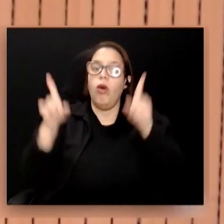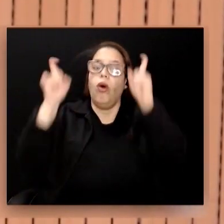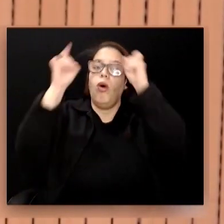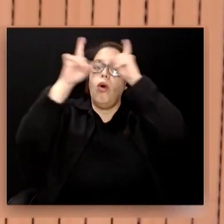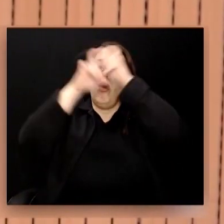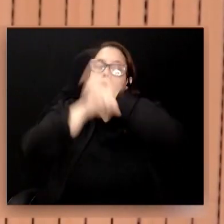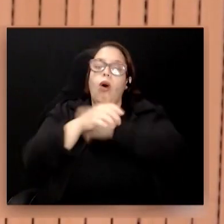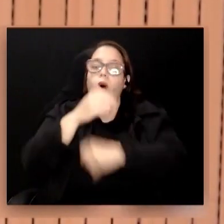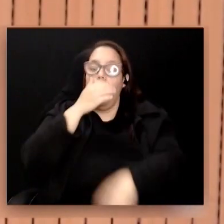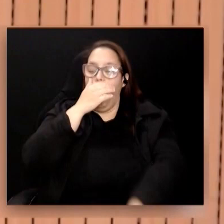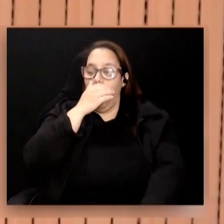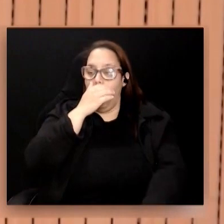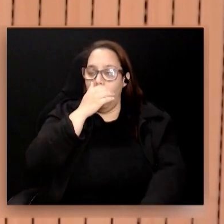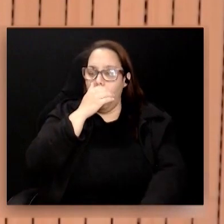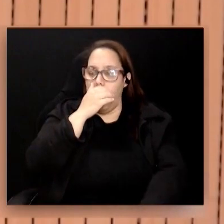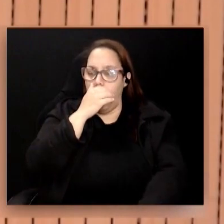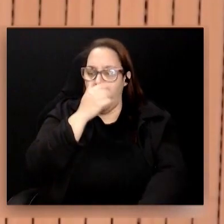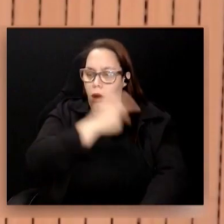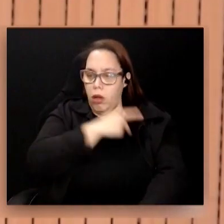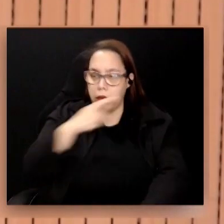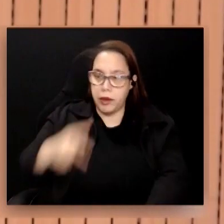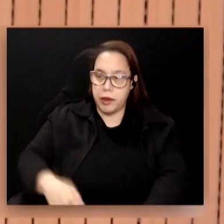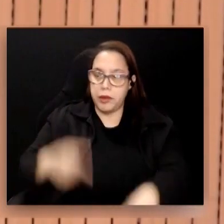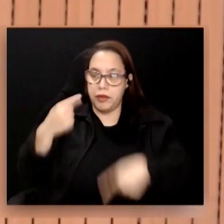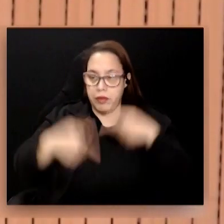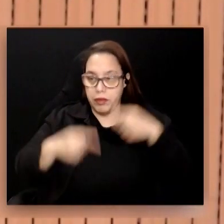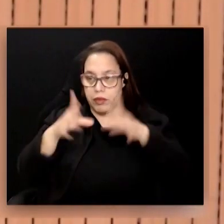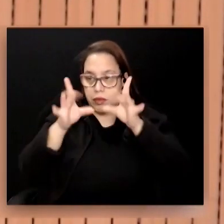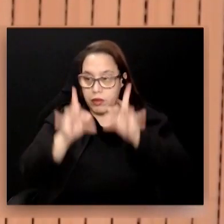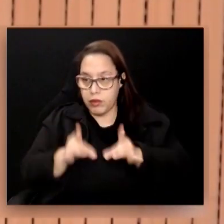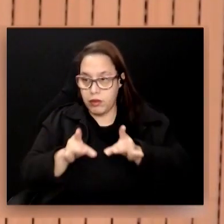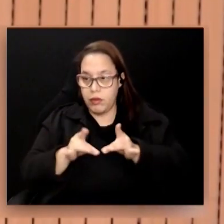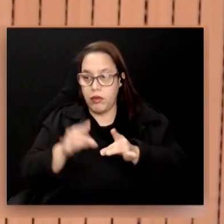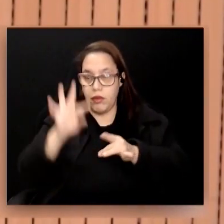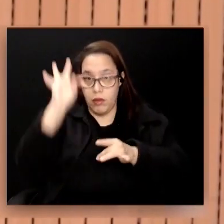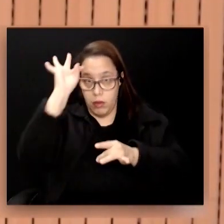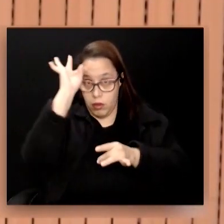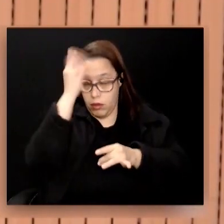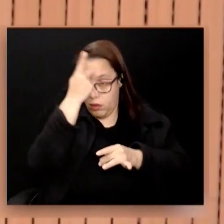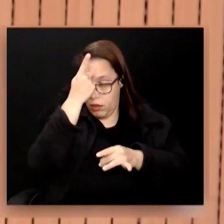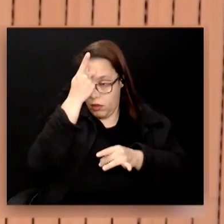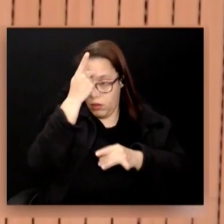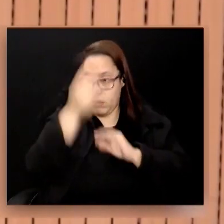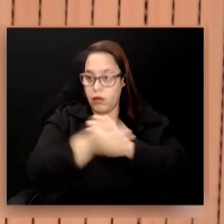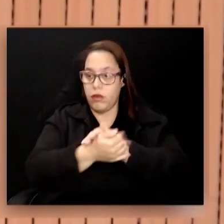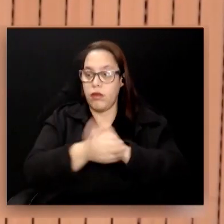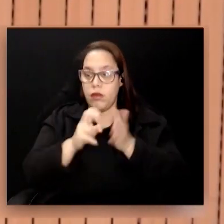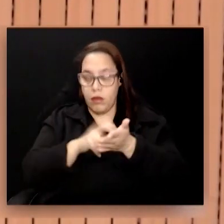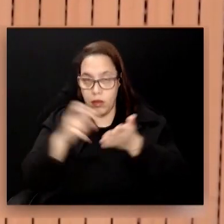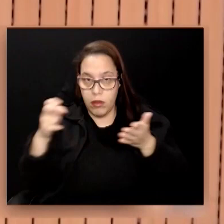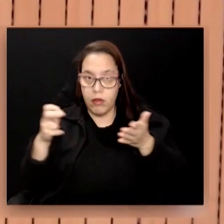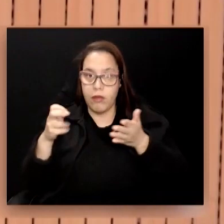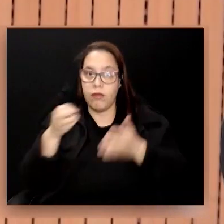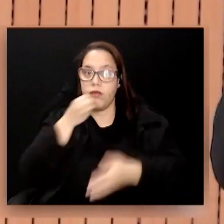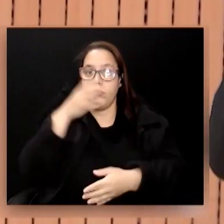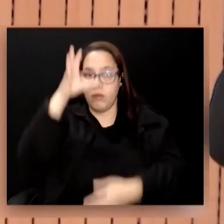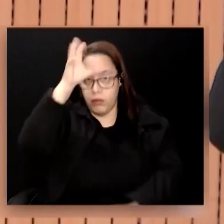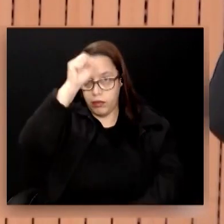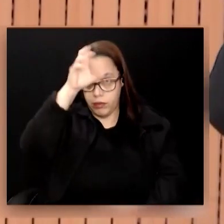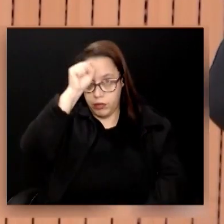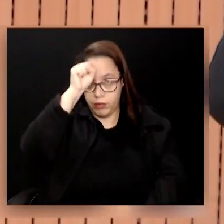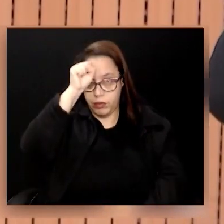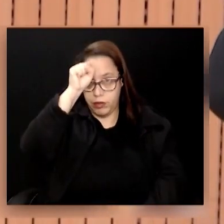políticas públicas específicas ao TDAH. Que esta manhã seja de aprendizado, troca